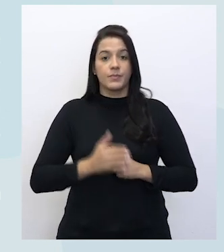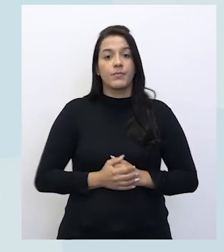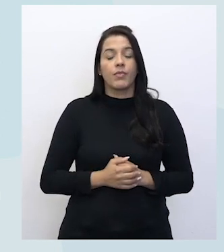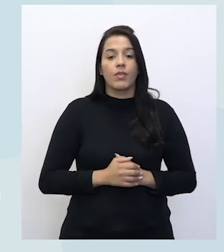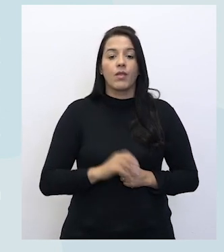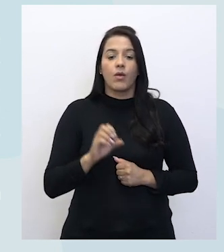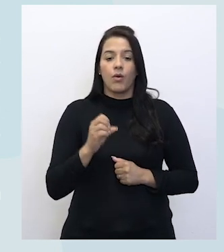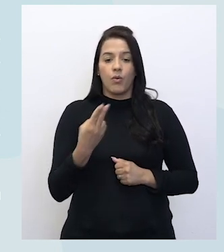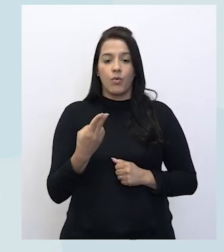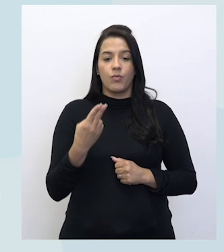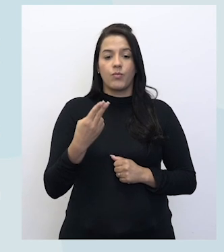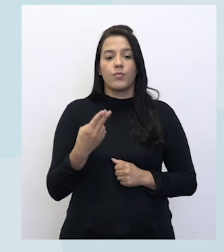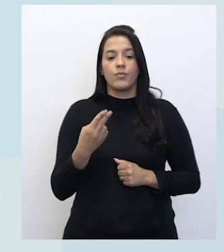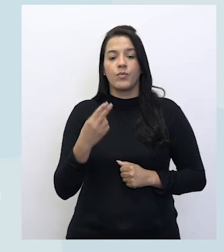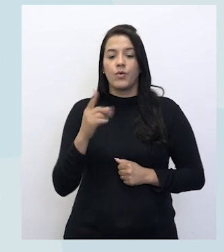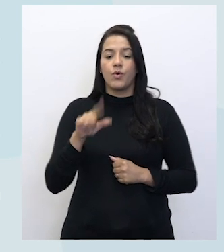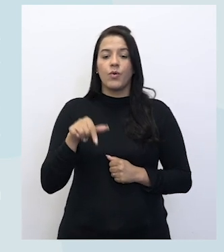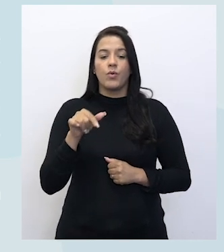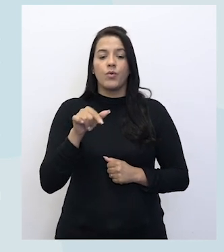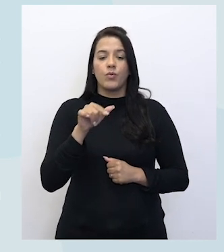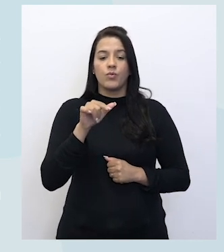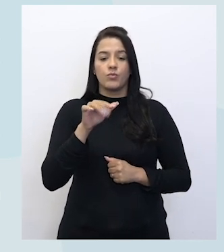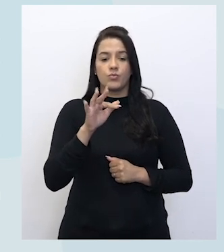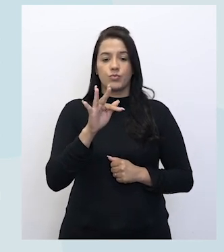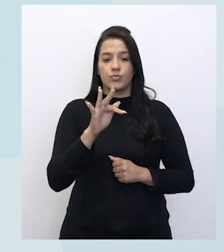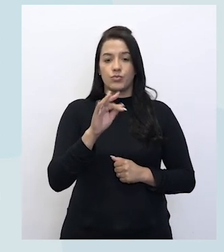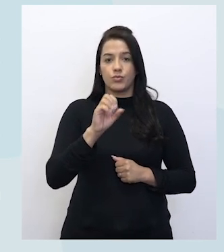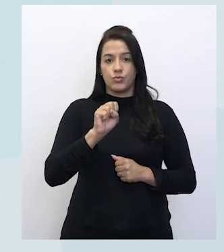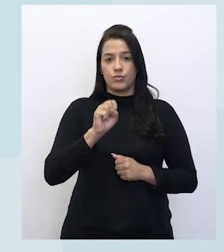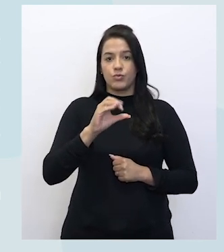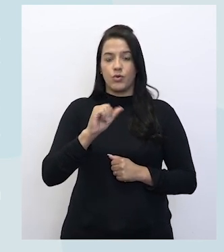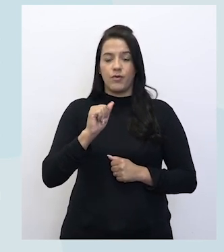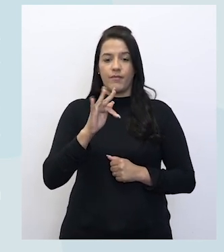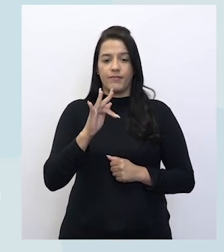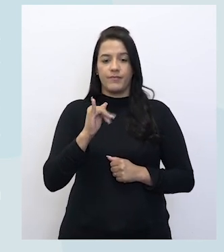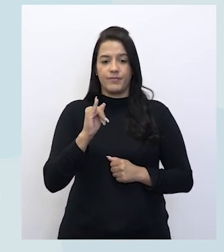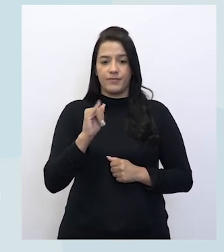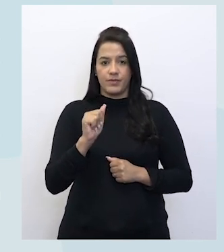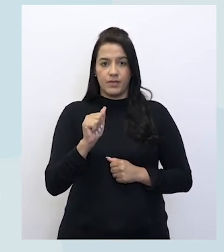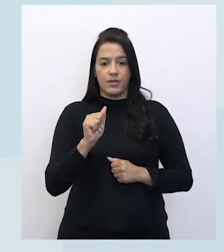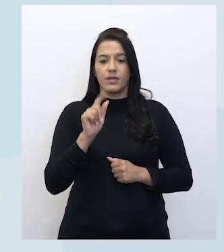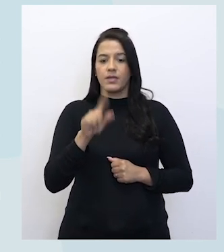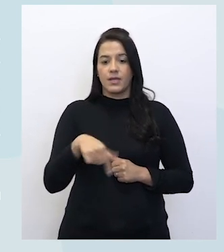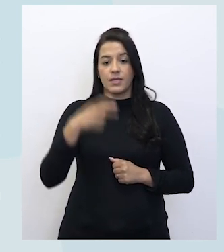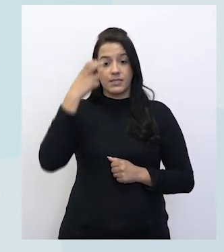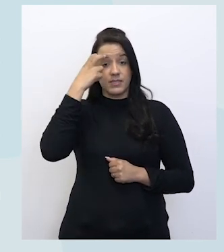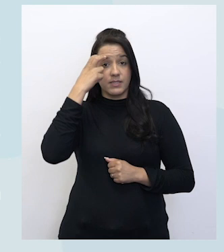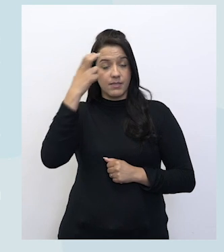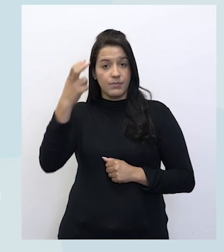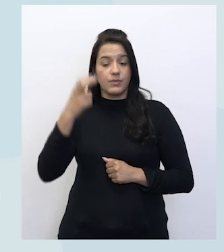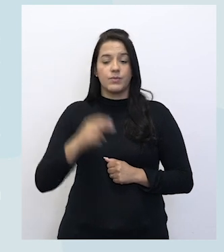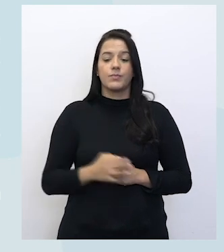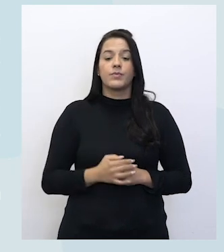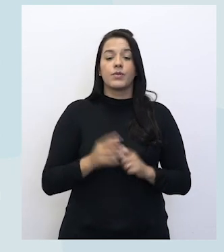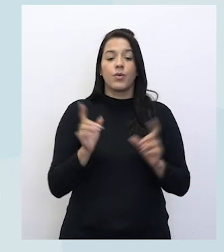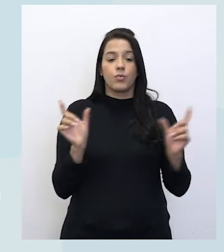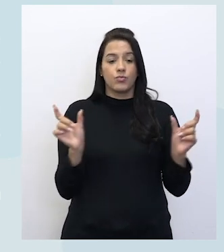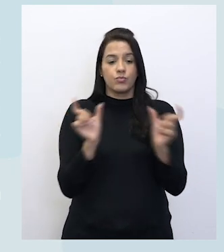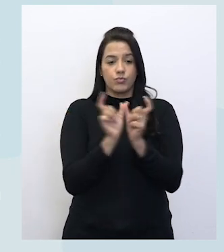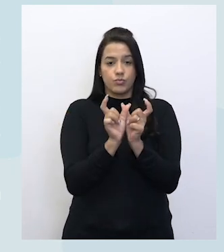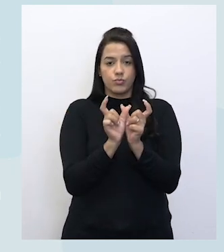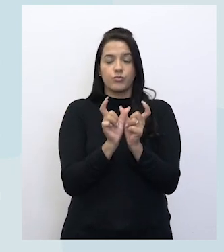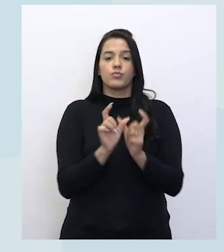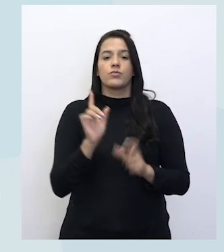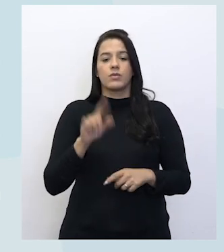o Sofia, né? Sofia, que é o saber ou a sabedoria, de tal sorte que, então, juntando esses 2 radicais,